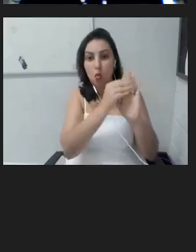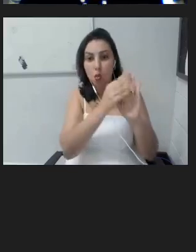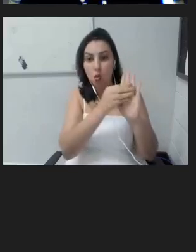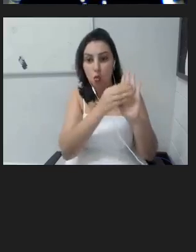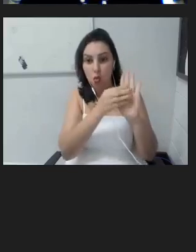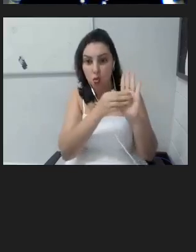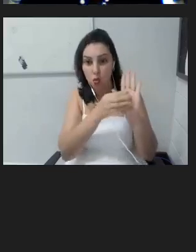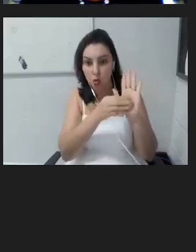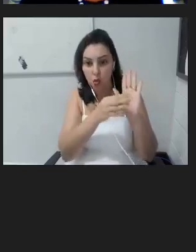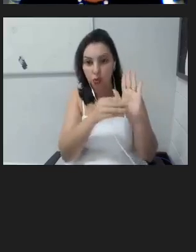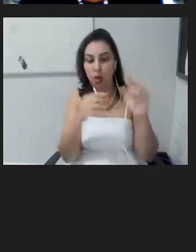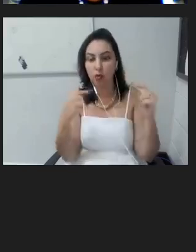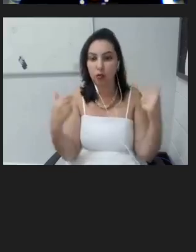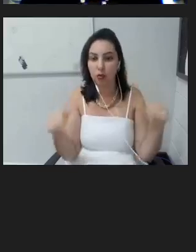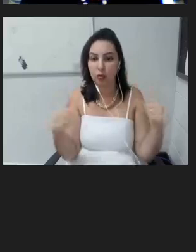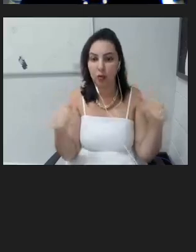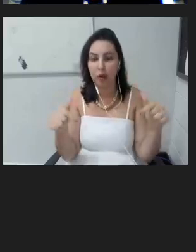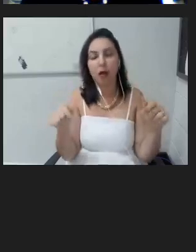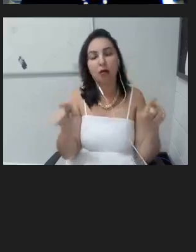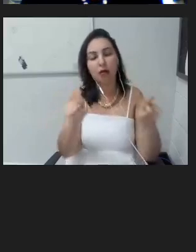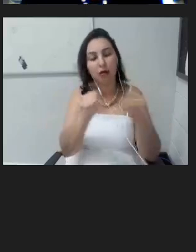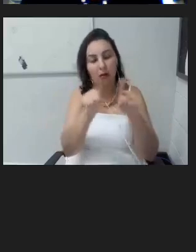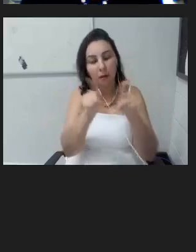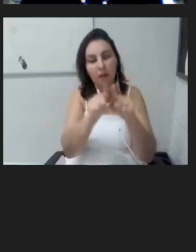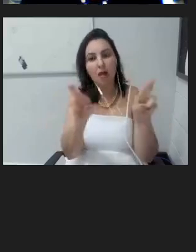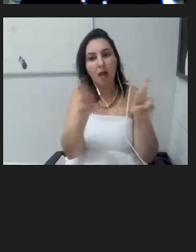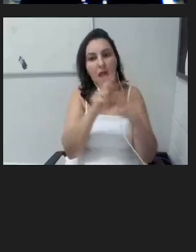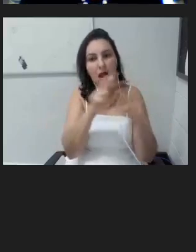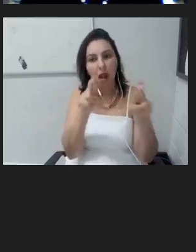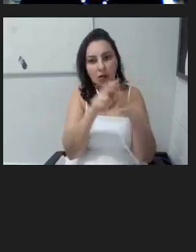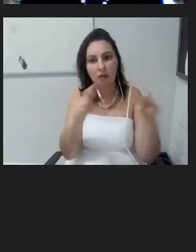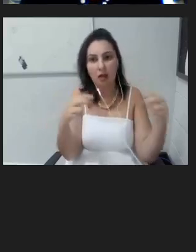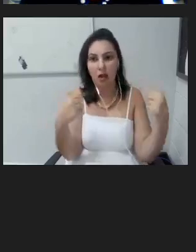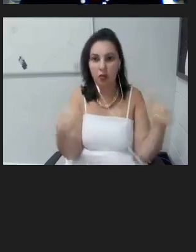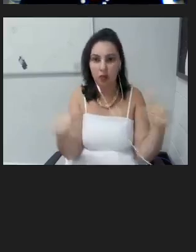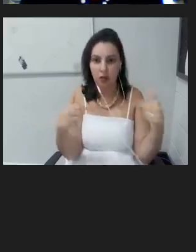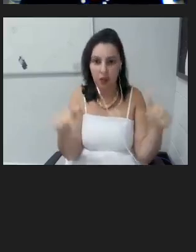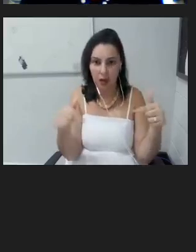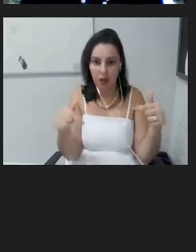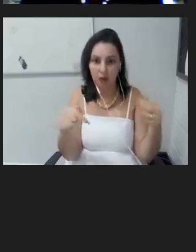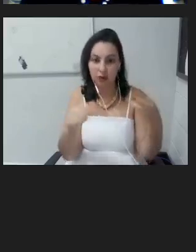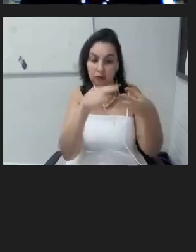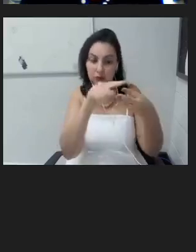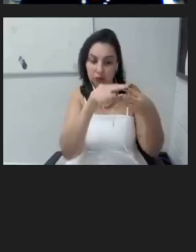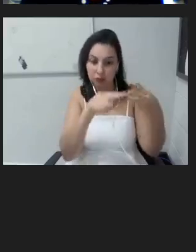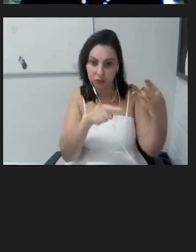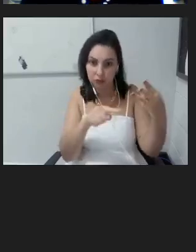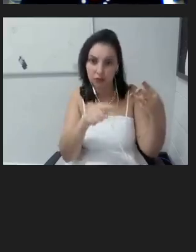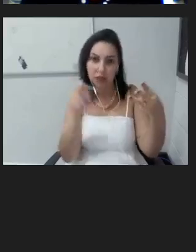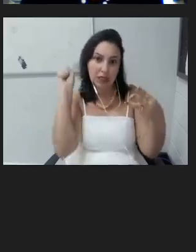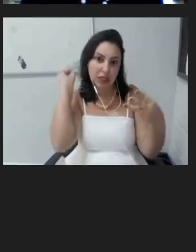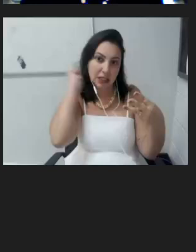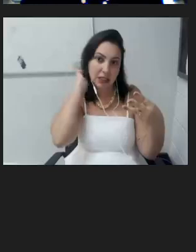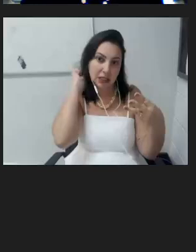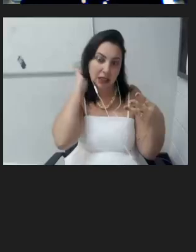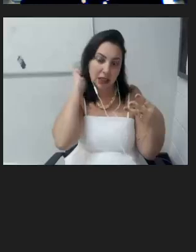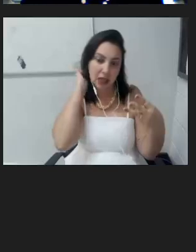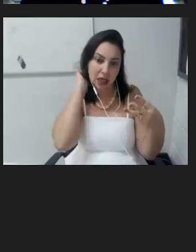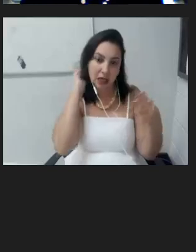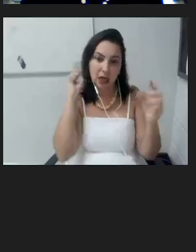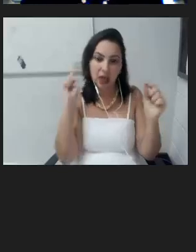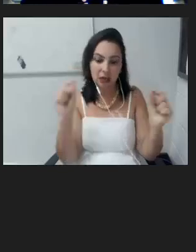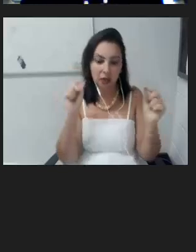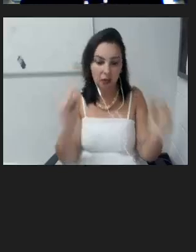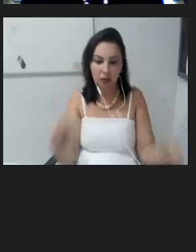conteúdo do trabalho e às relações no trabalho. Então, esse estresse está diretamente